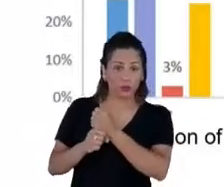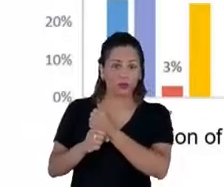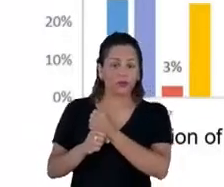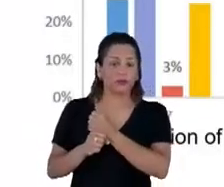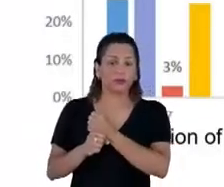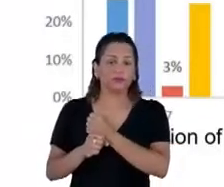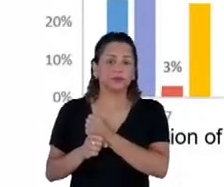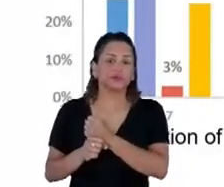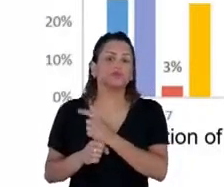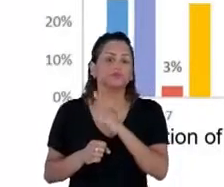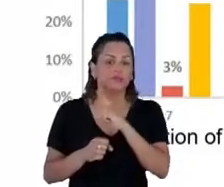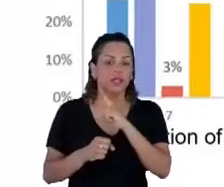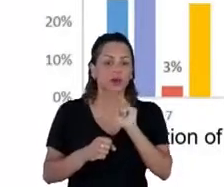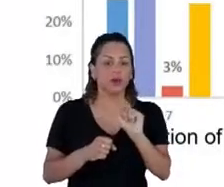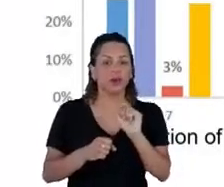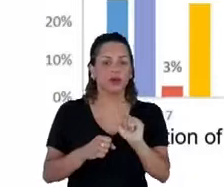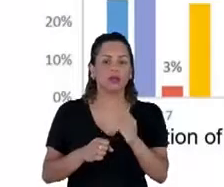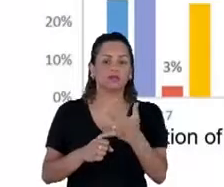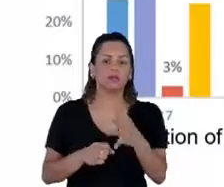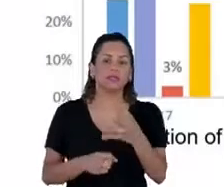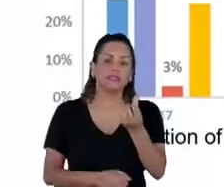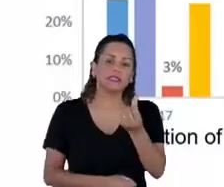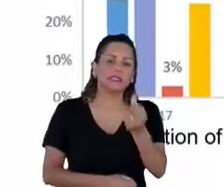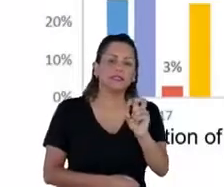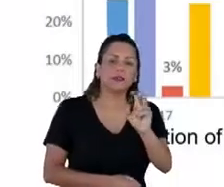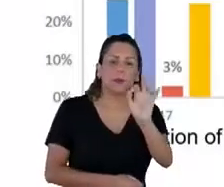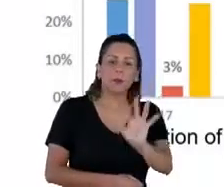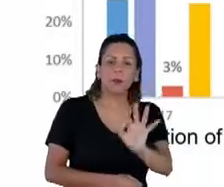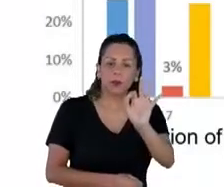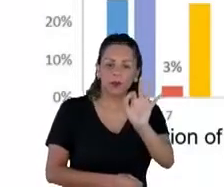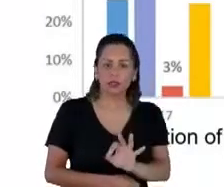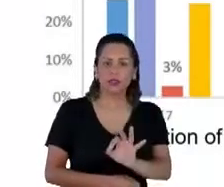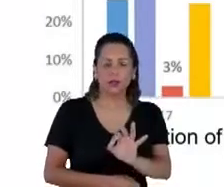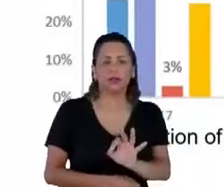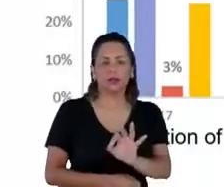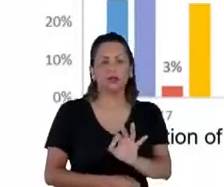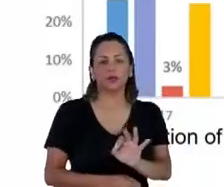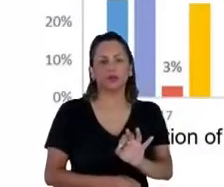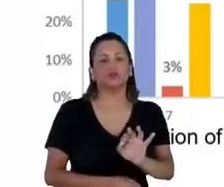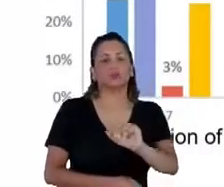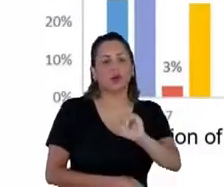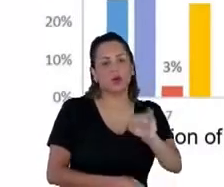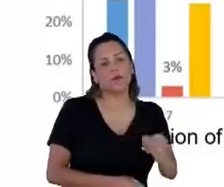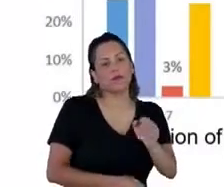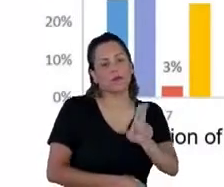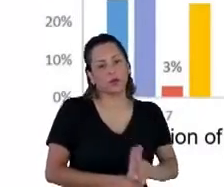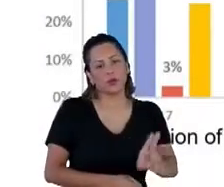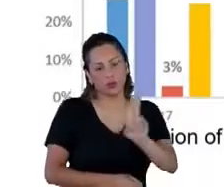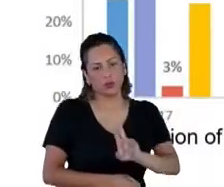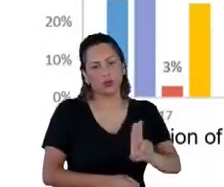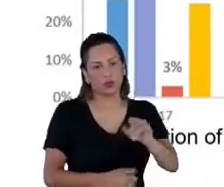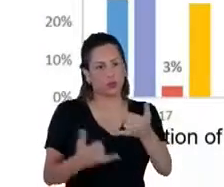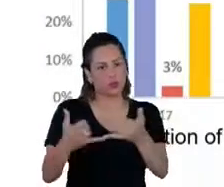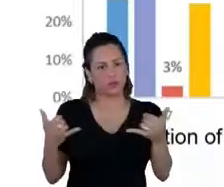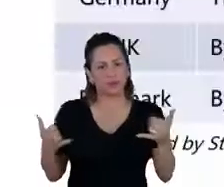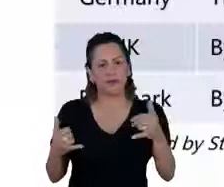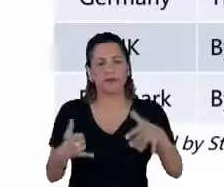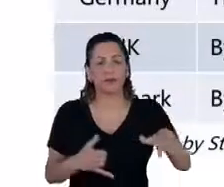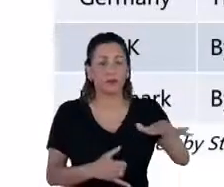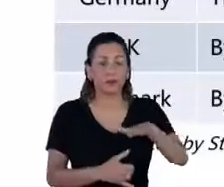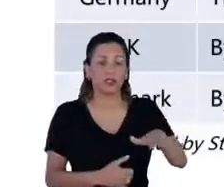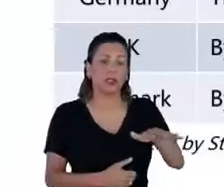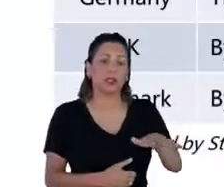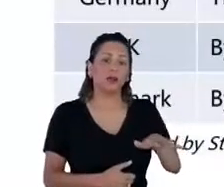haverá 65% de uso de eletrificação. No setor industrial será até 52% e no setor de